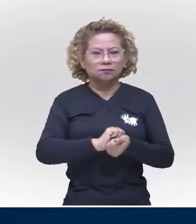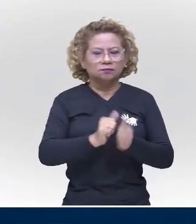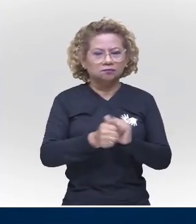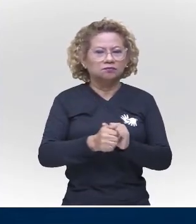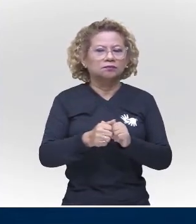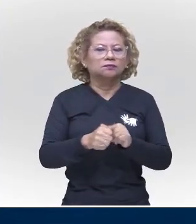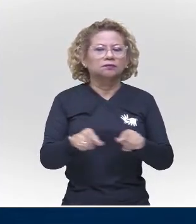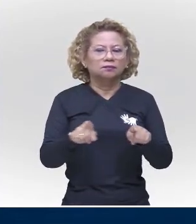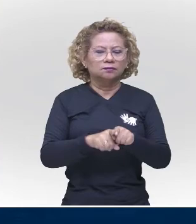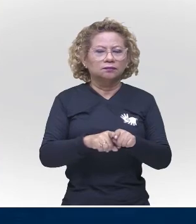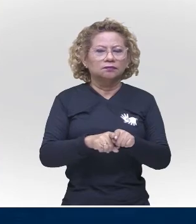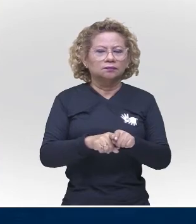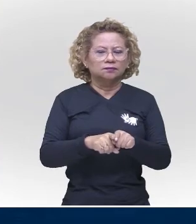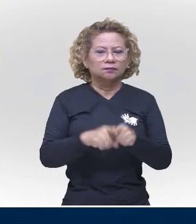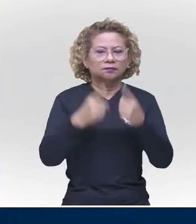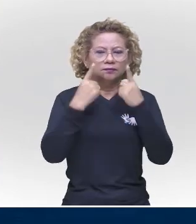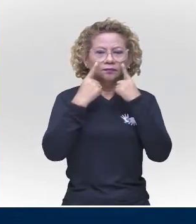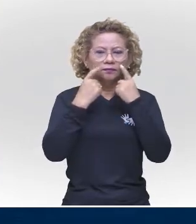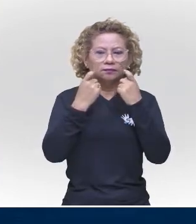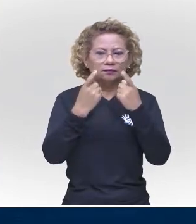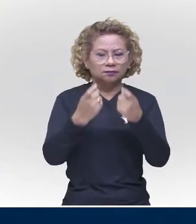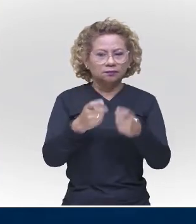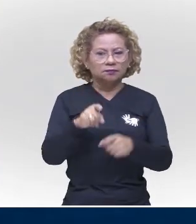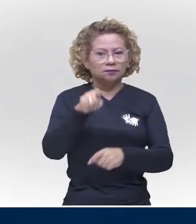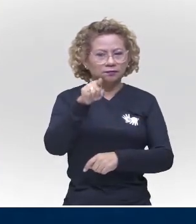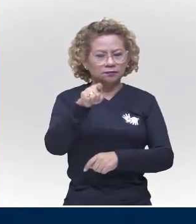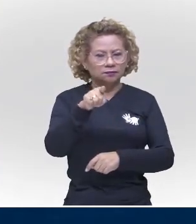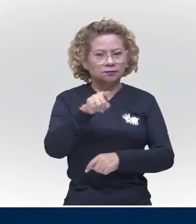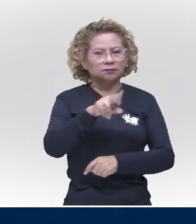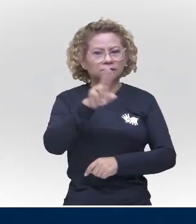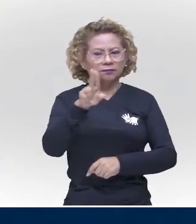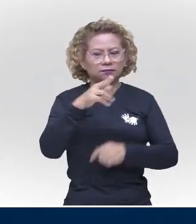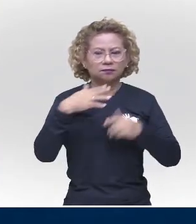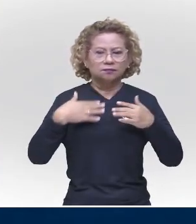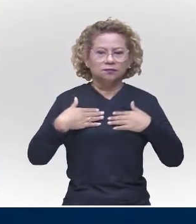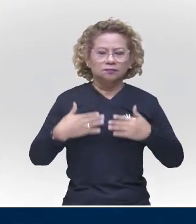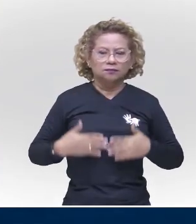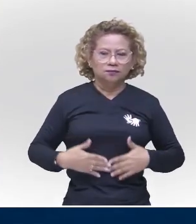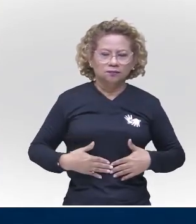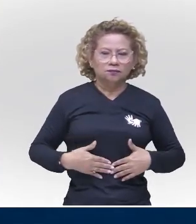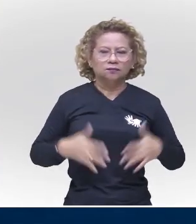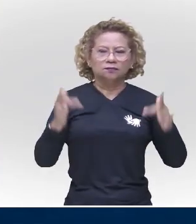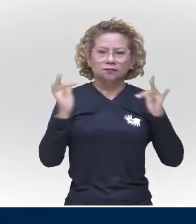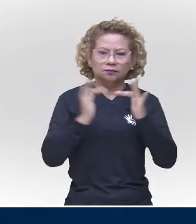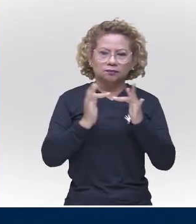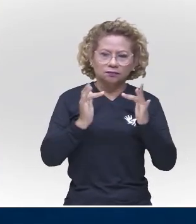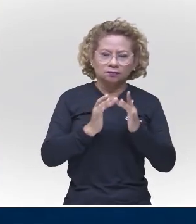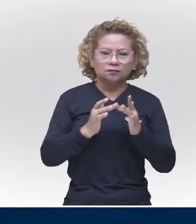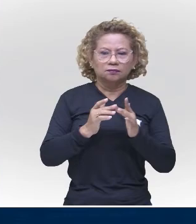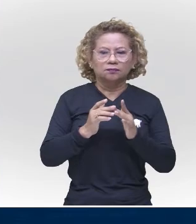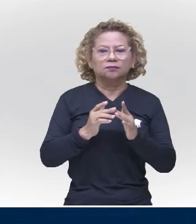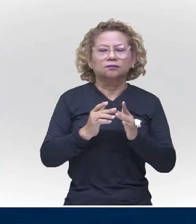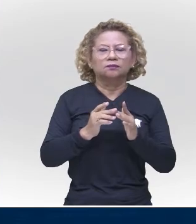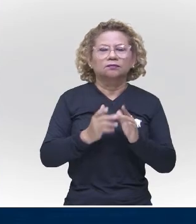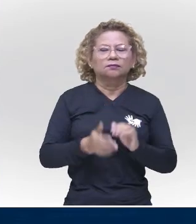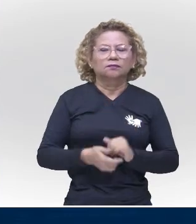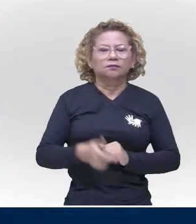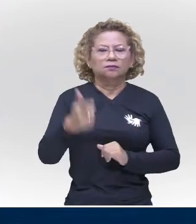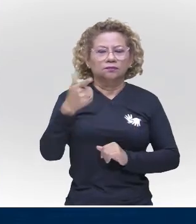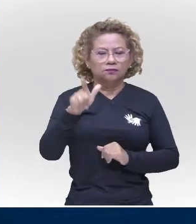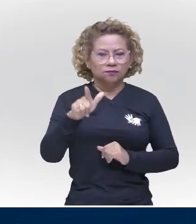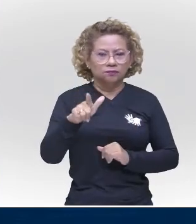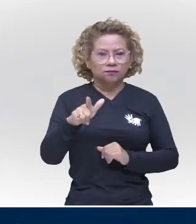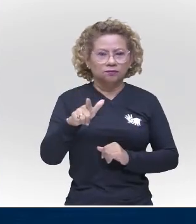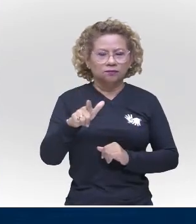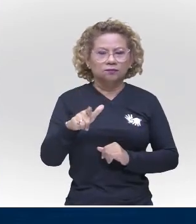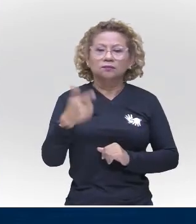interessante também, onde você utiliza do seu corpo também para fazer a pontuação. O próximo, nós temos o